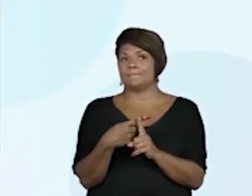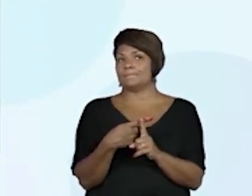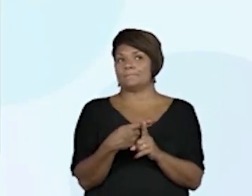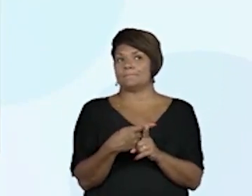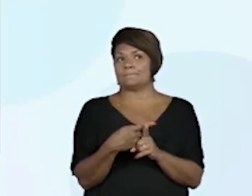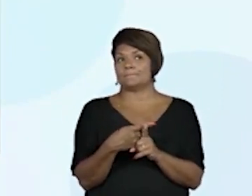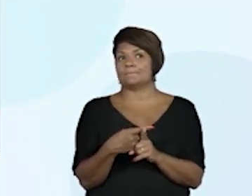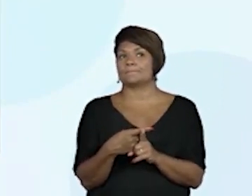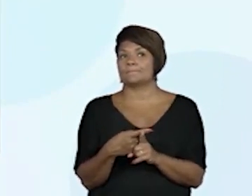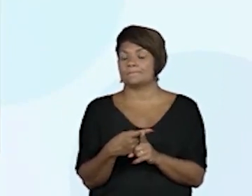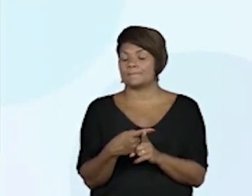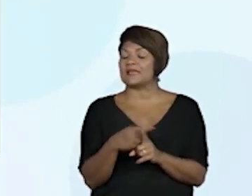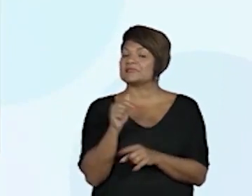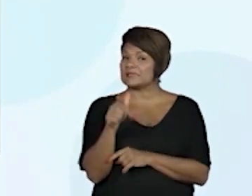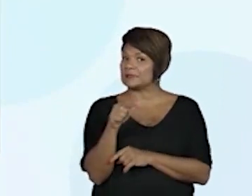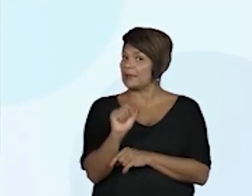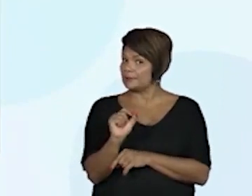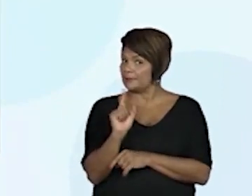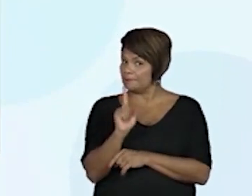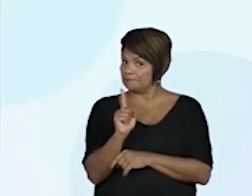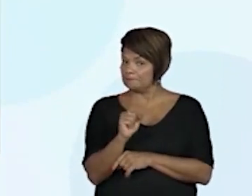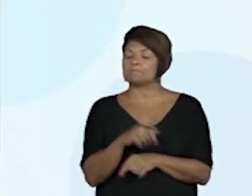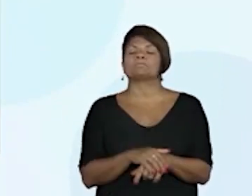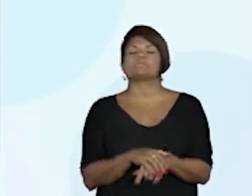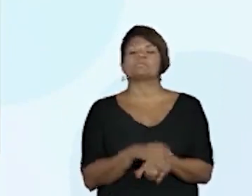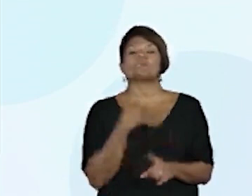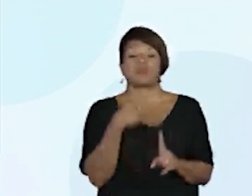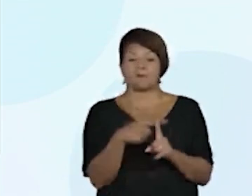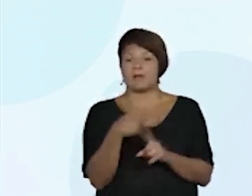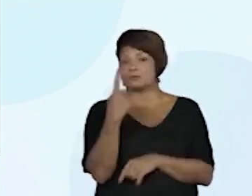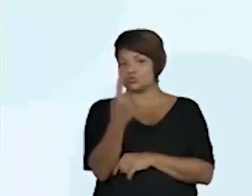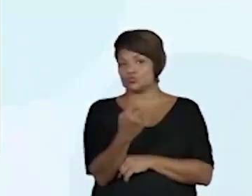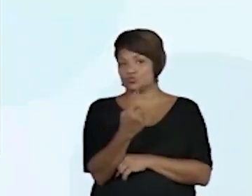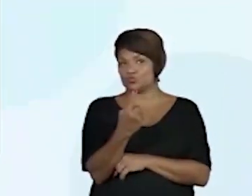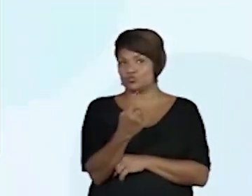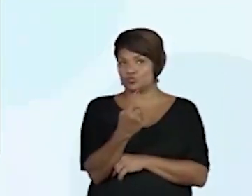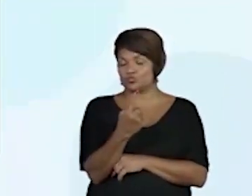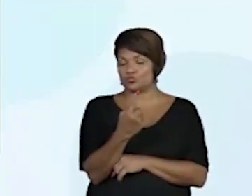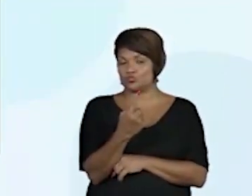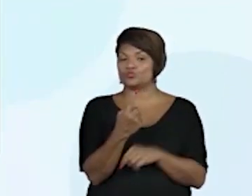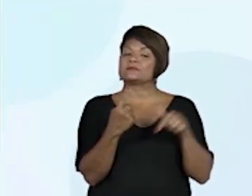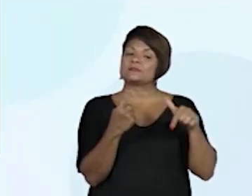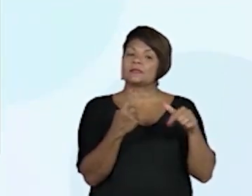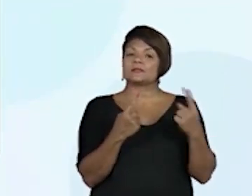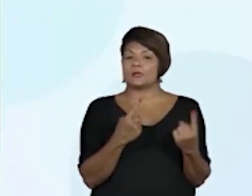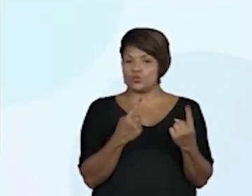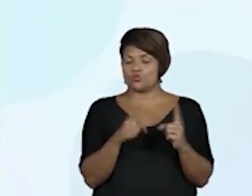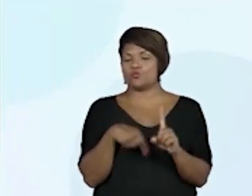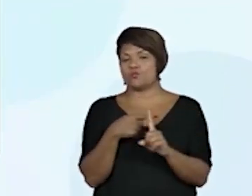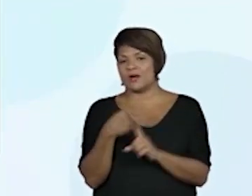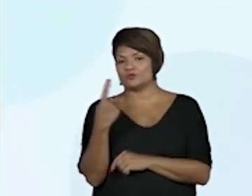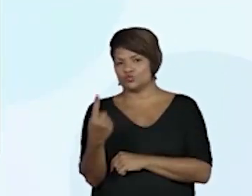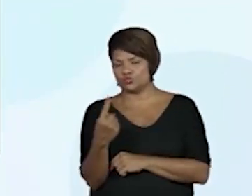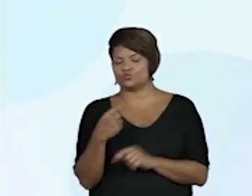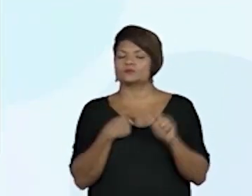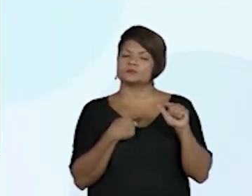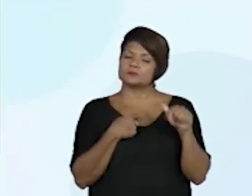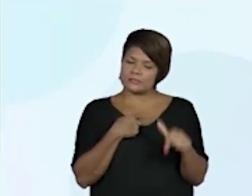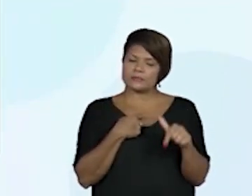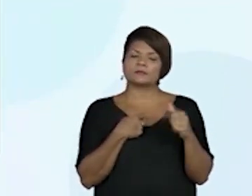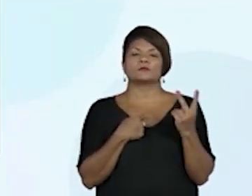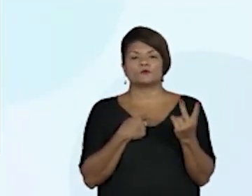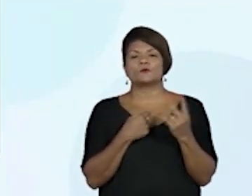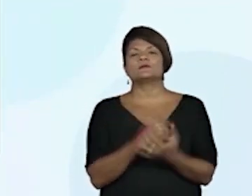60. Não, 70. 70. Isso. Mais 1. Ela pôs mais um. E mais um. E mais